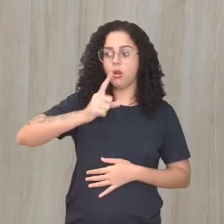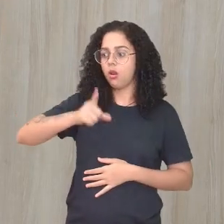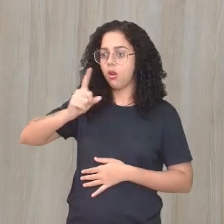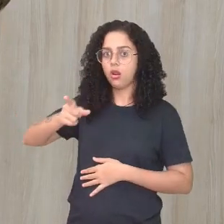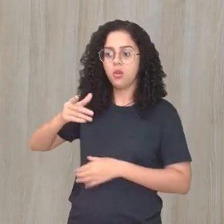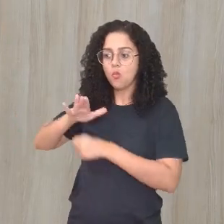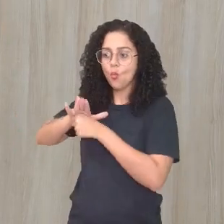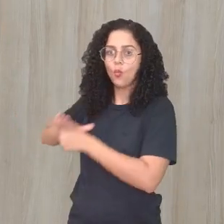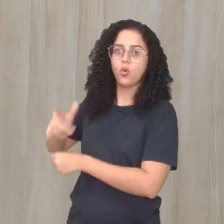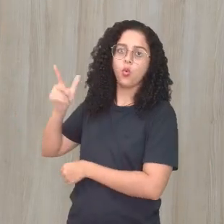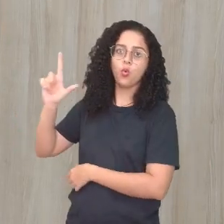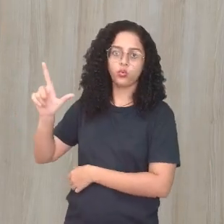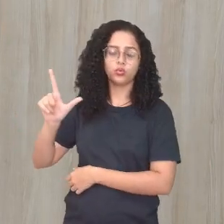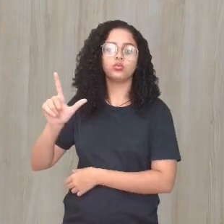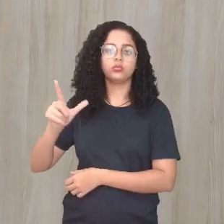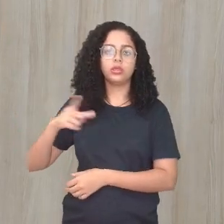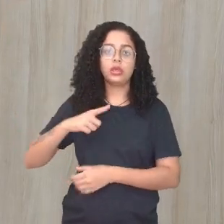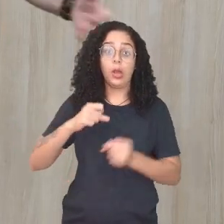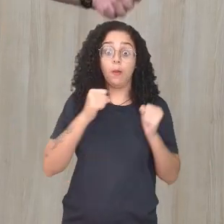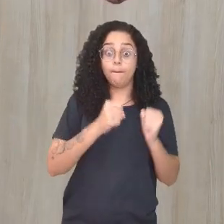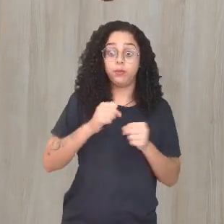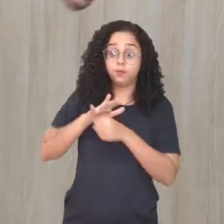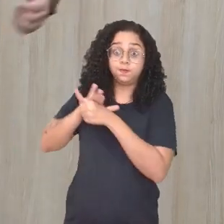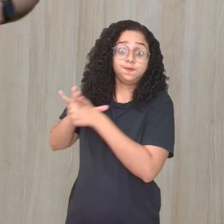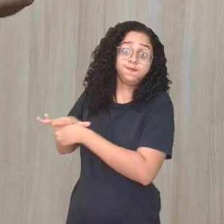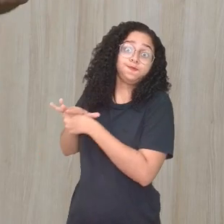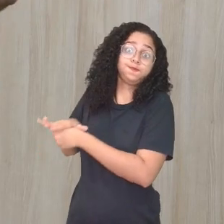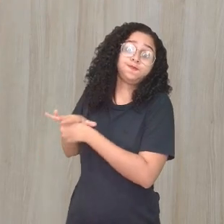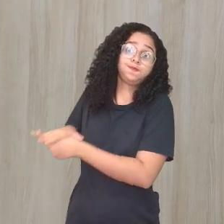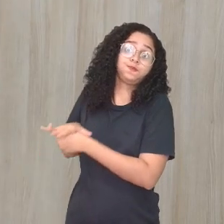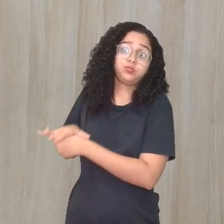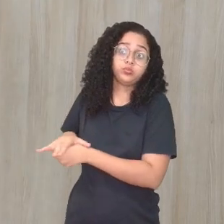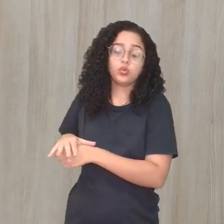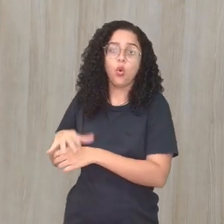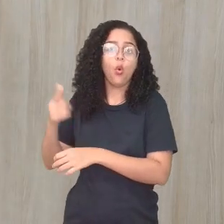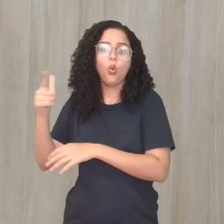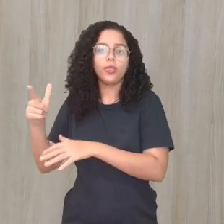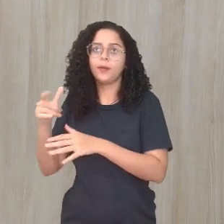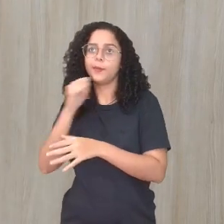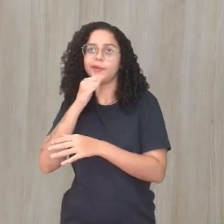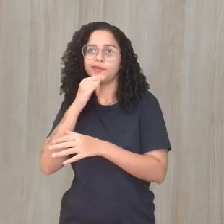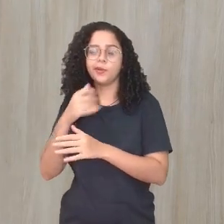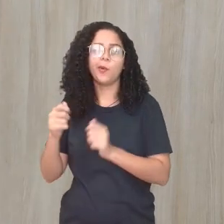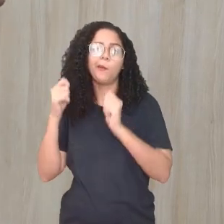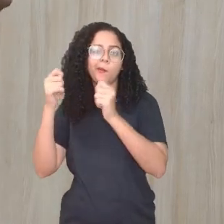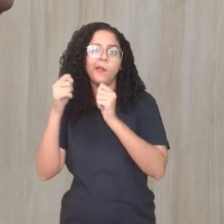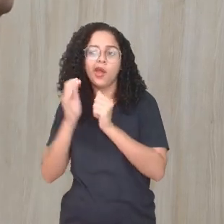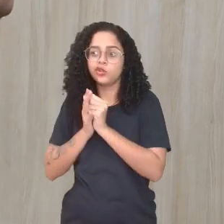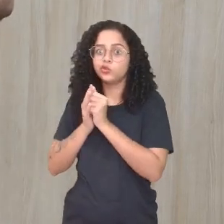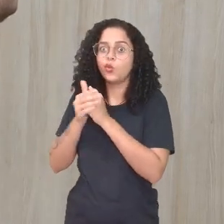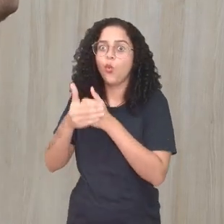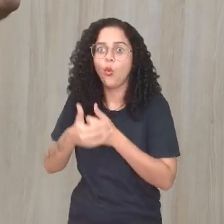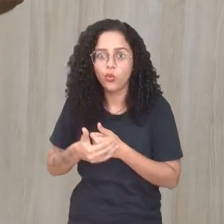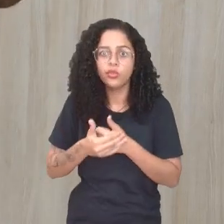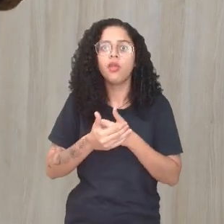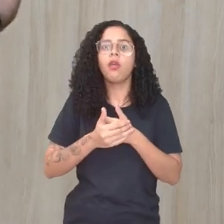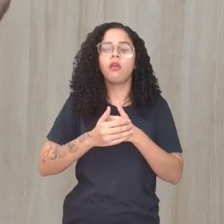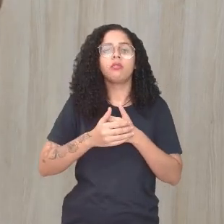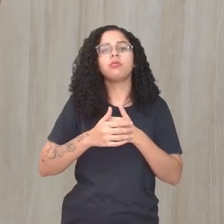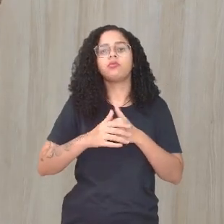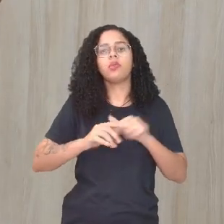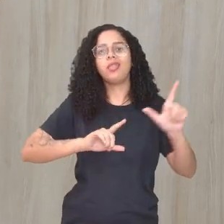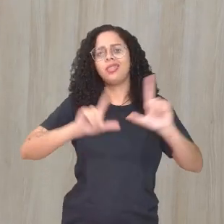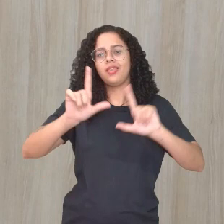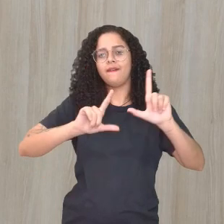certo? Concentrando poderes, reprimindo manifestações populares, censurando os canais de